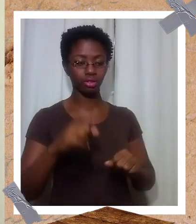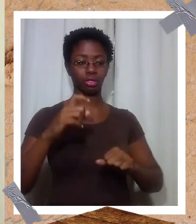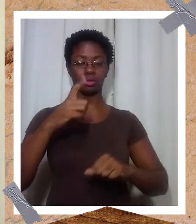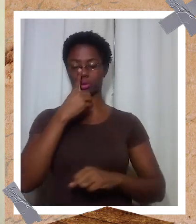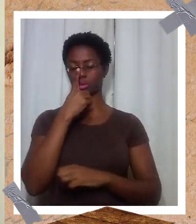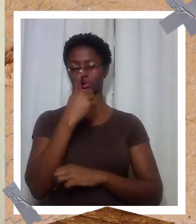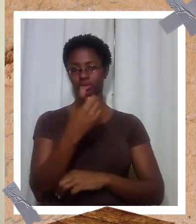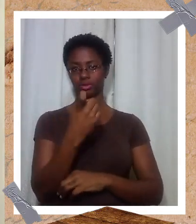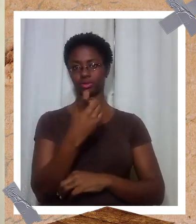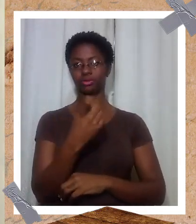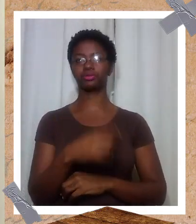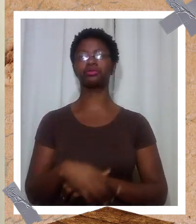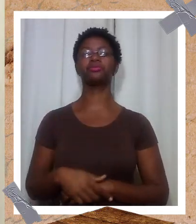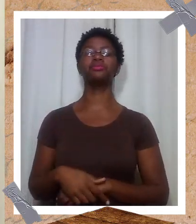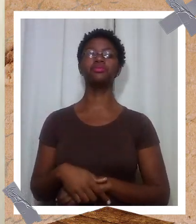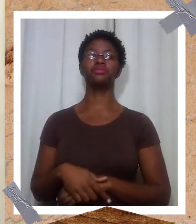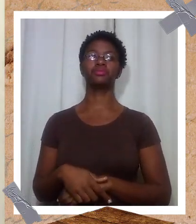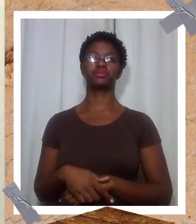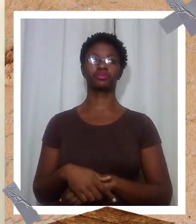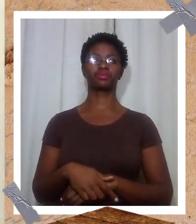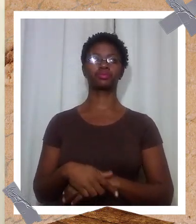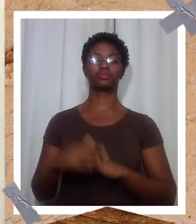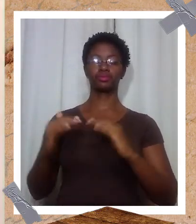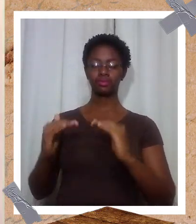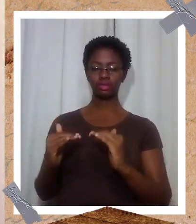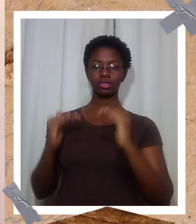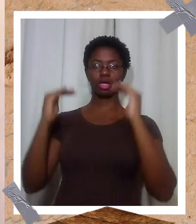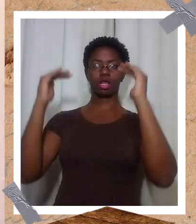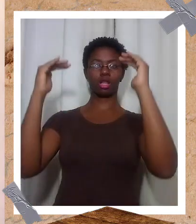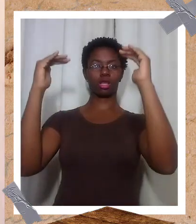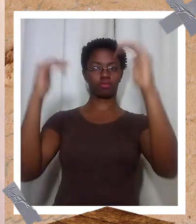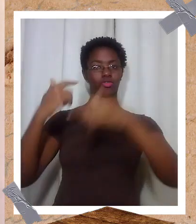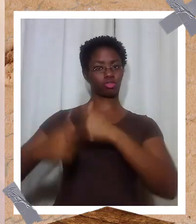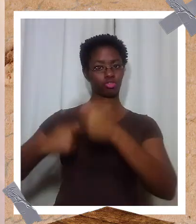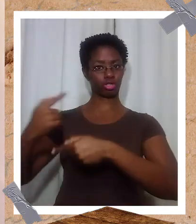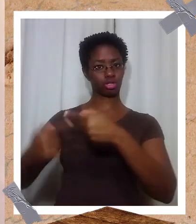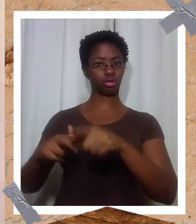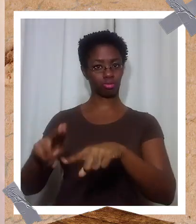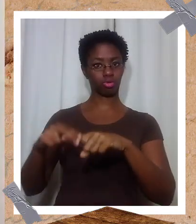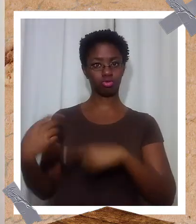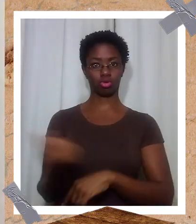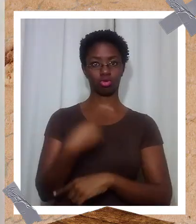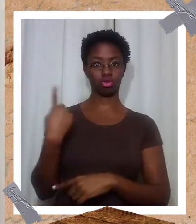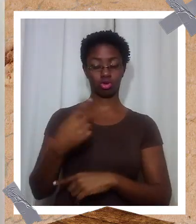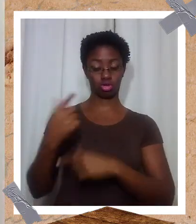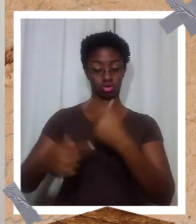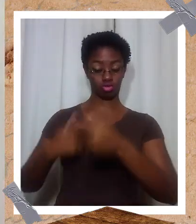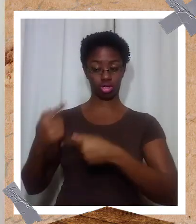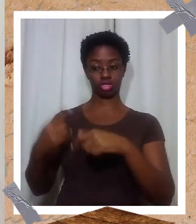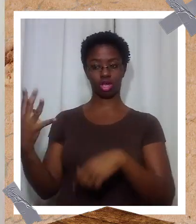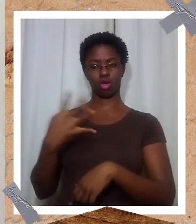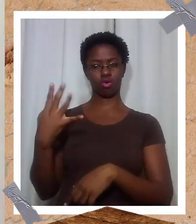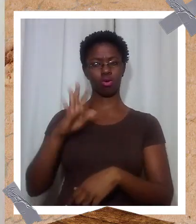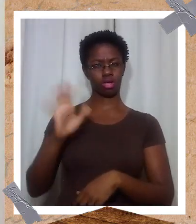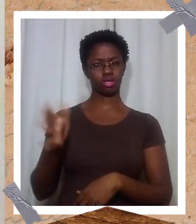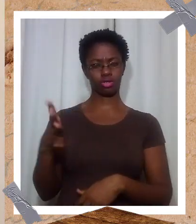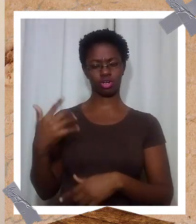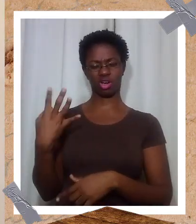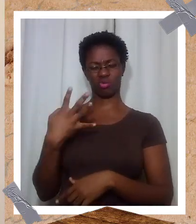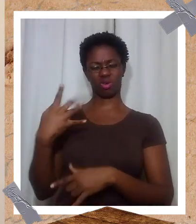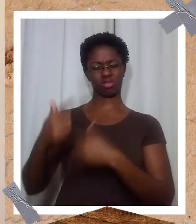levando a nova geração, porque a gente também tem uma geração, que é uma quarta geração de catadores de materiais